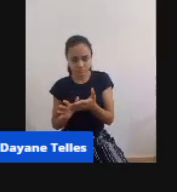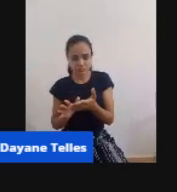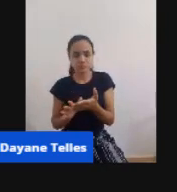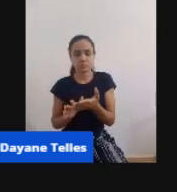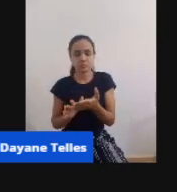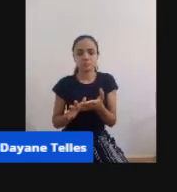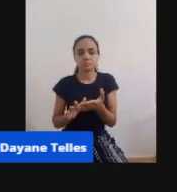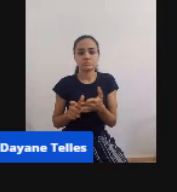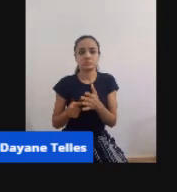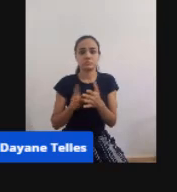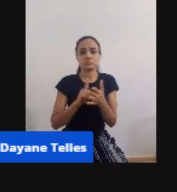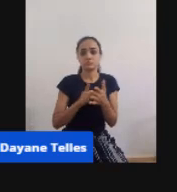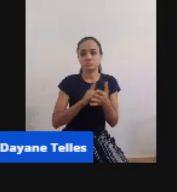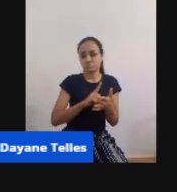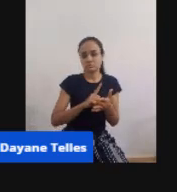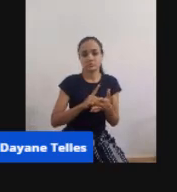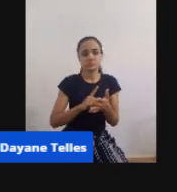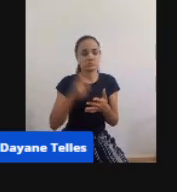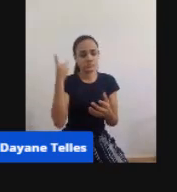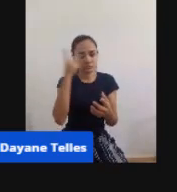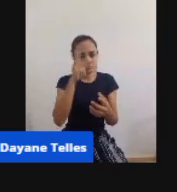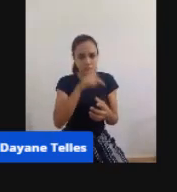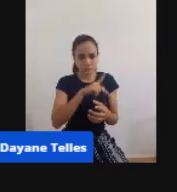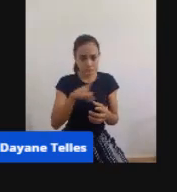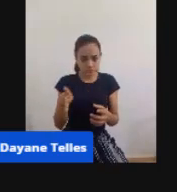especificamente no gabarito, vem a habilidade que está